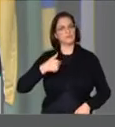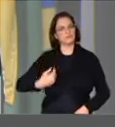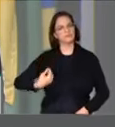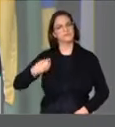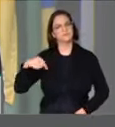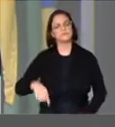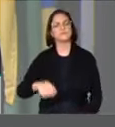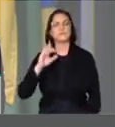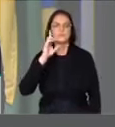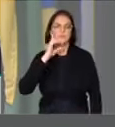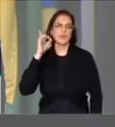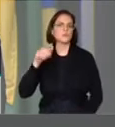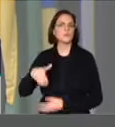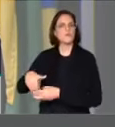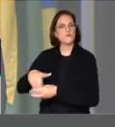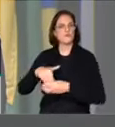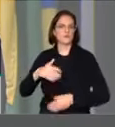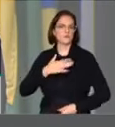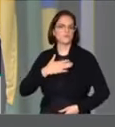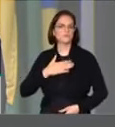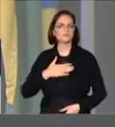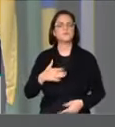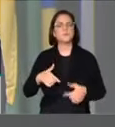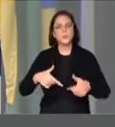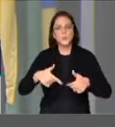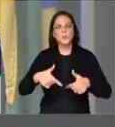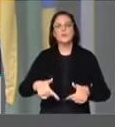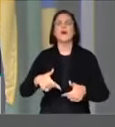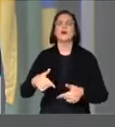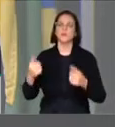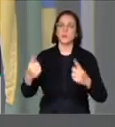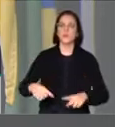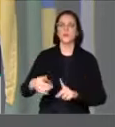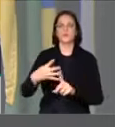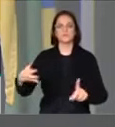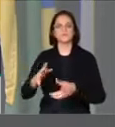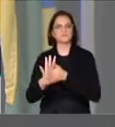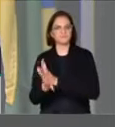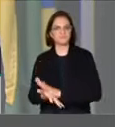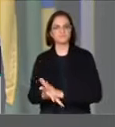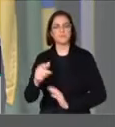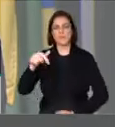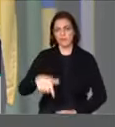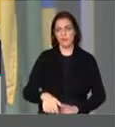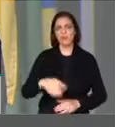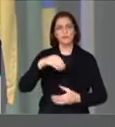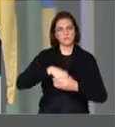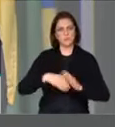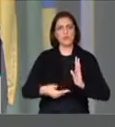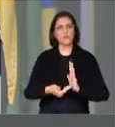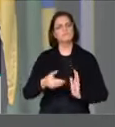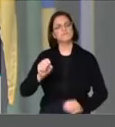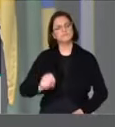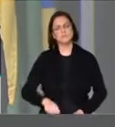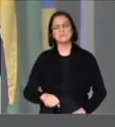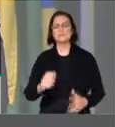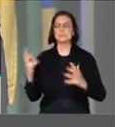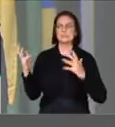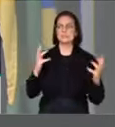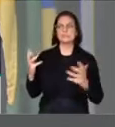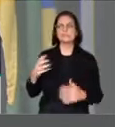parlamentar eleito, enfrentando a LGBTfobia dentro desses corredores que aqui nos